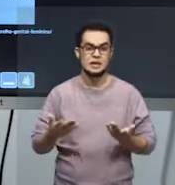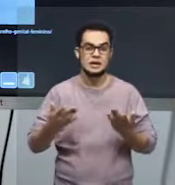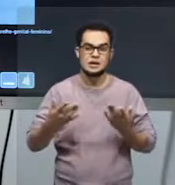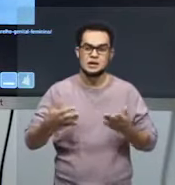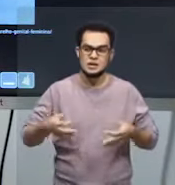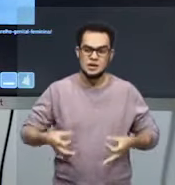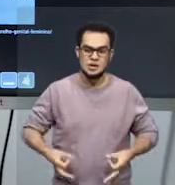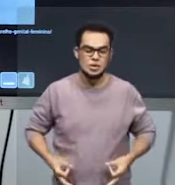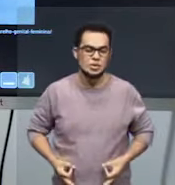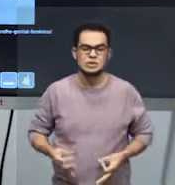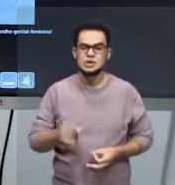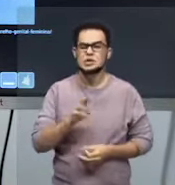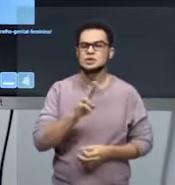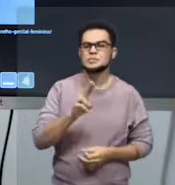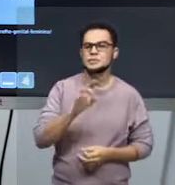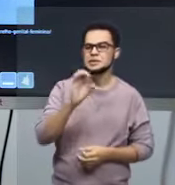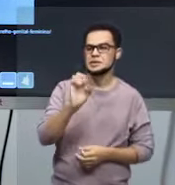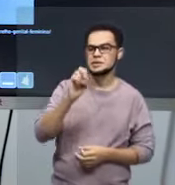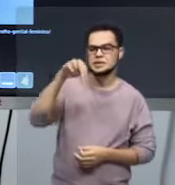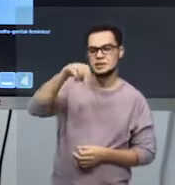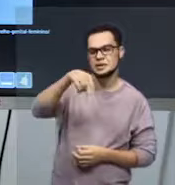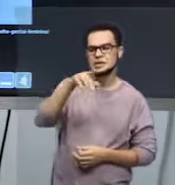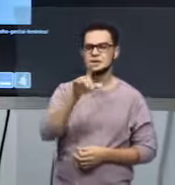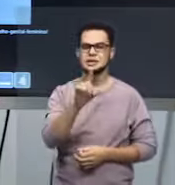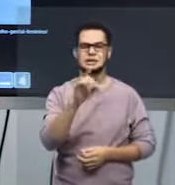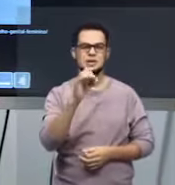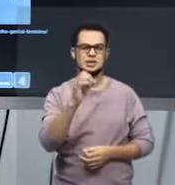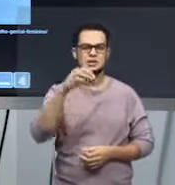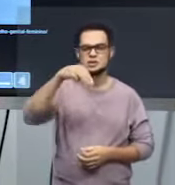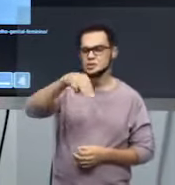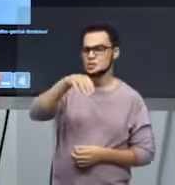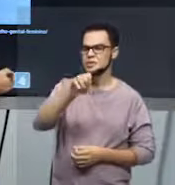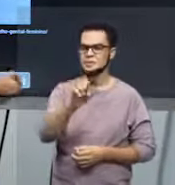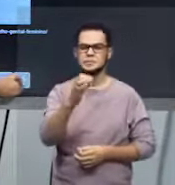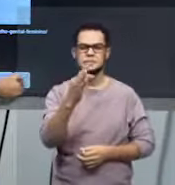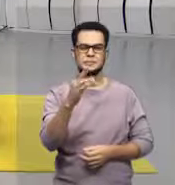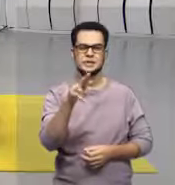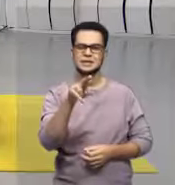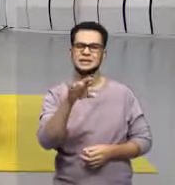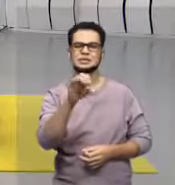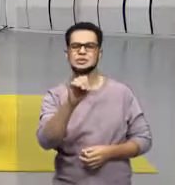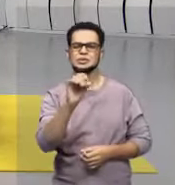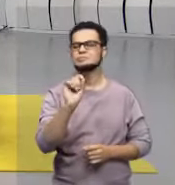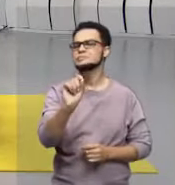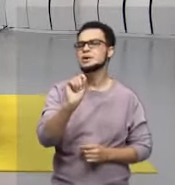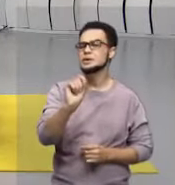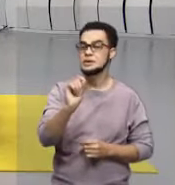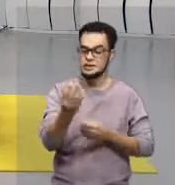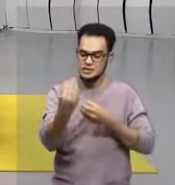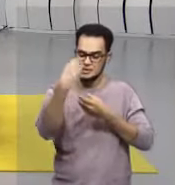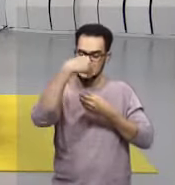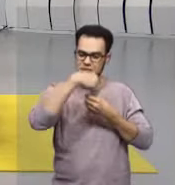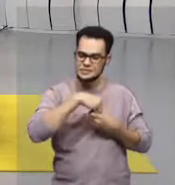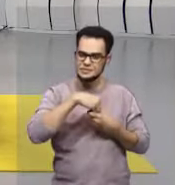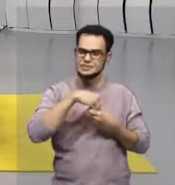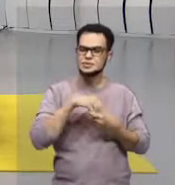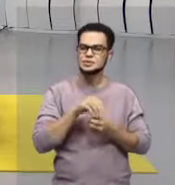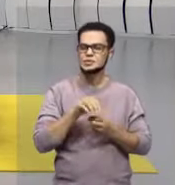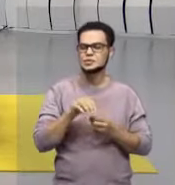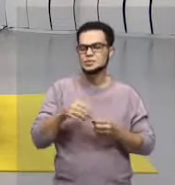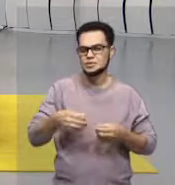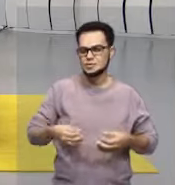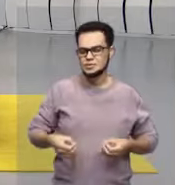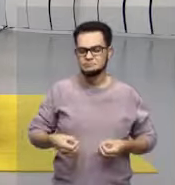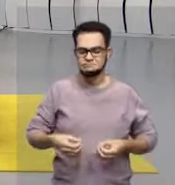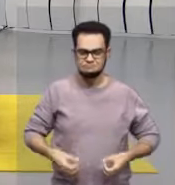essa camada se chama endométrio. Eu vou falar muito do endométrio, que é a camada aí interna do útero.